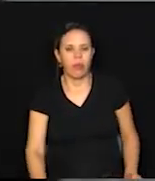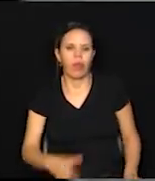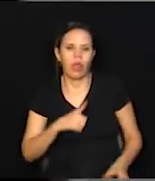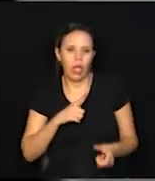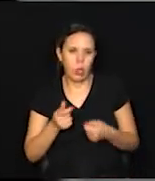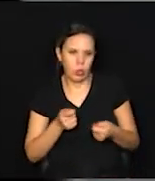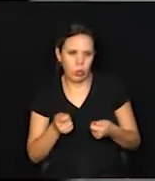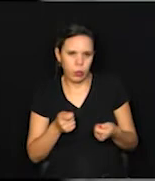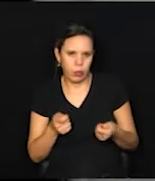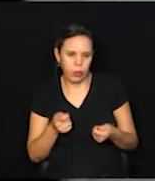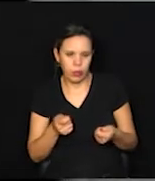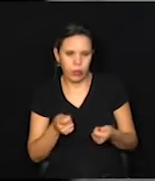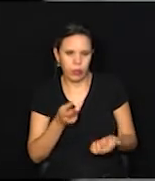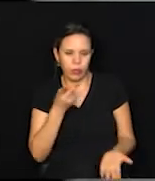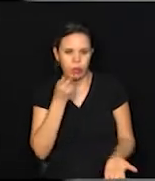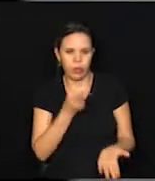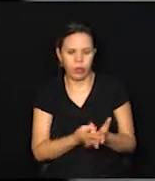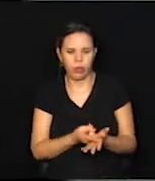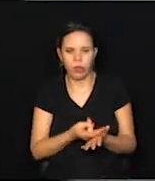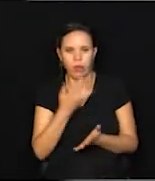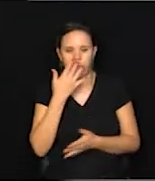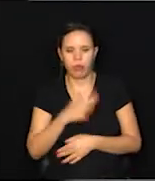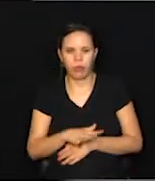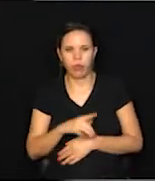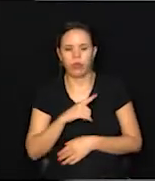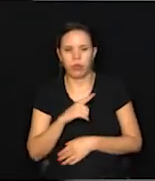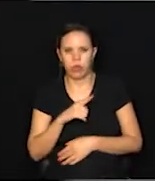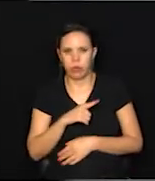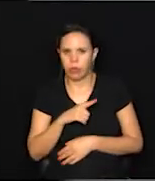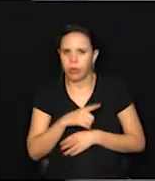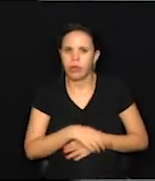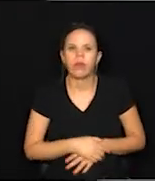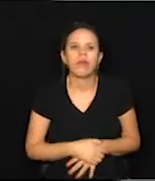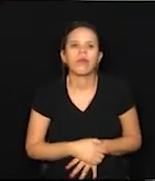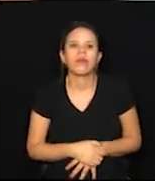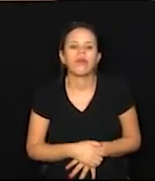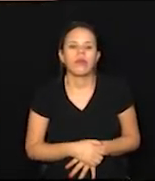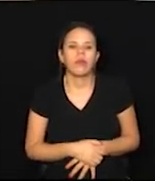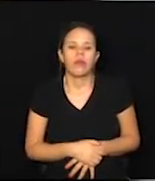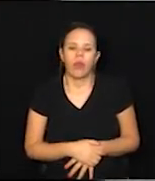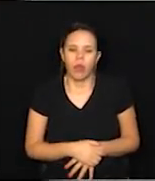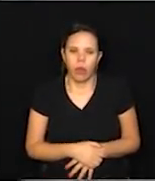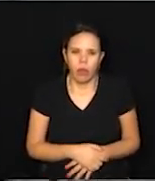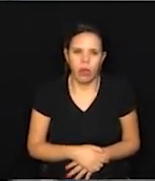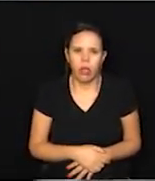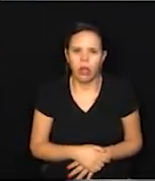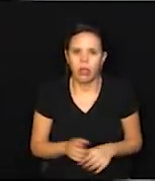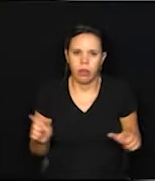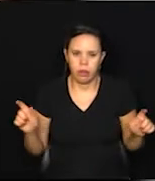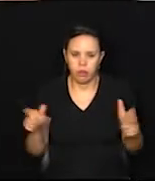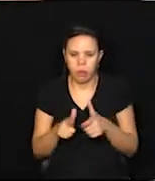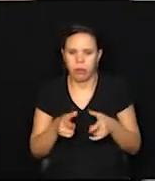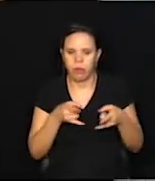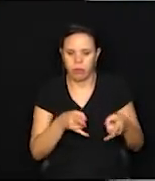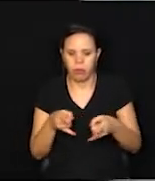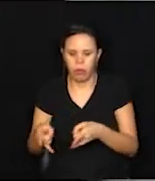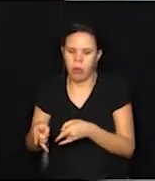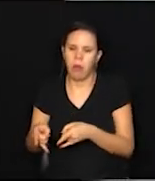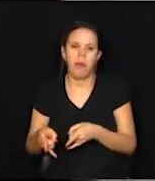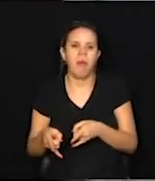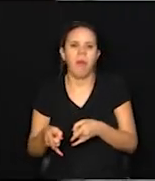controle, né, da internação de crianças, a gente teve a reversão dos leitos infantis para os